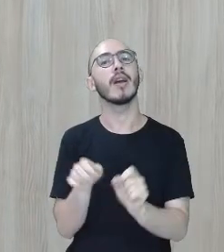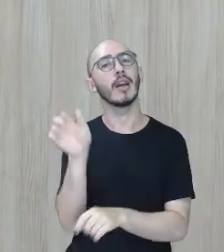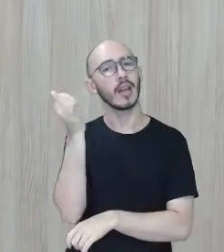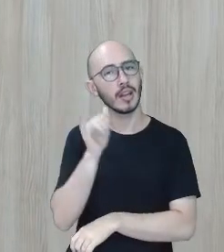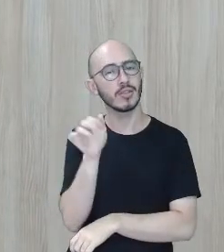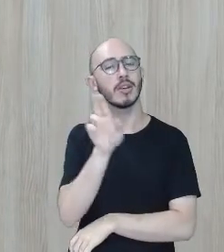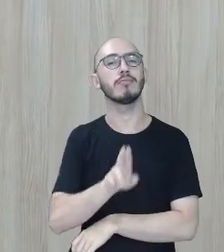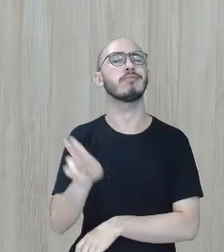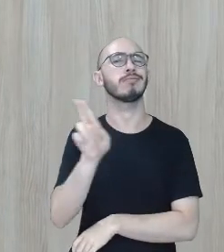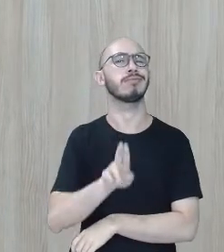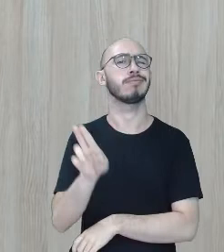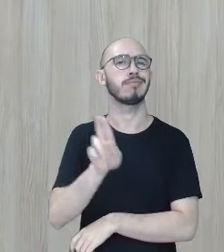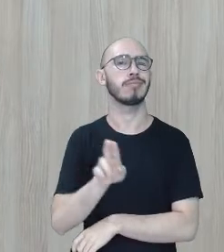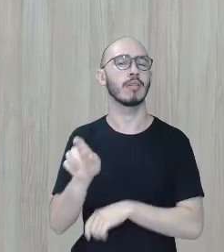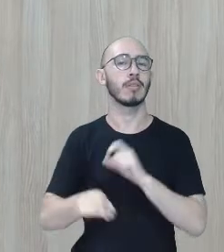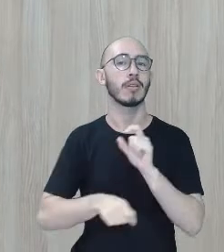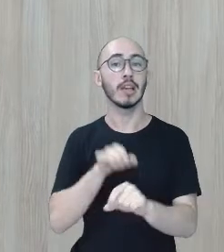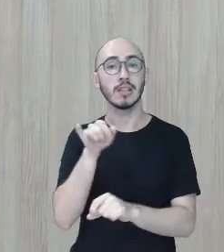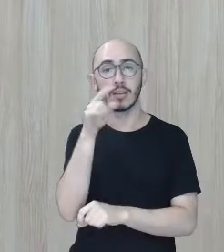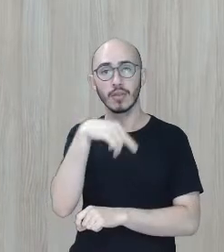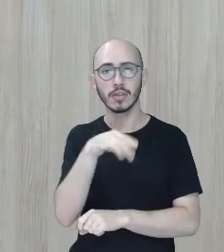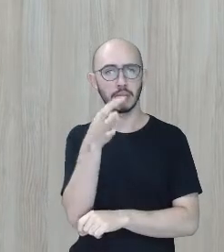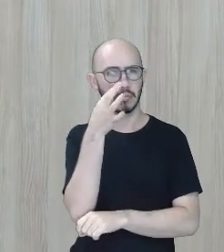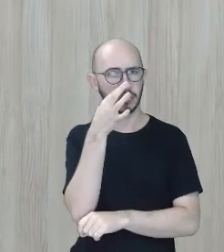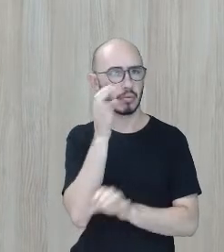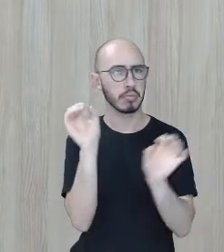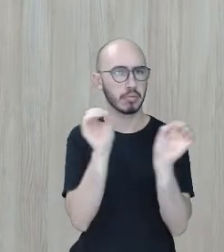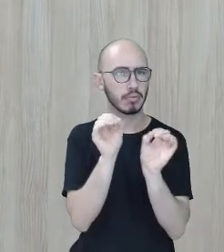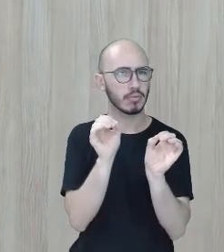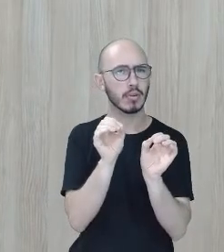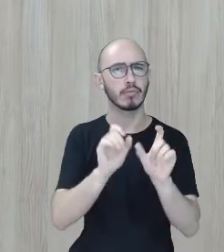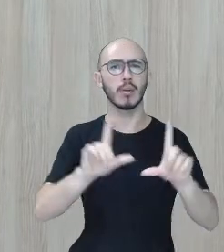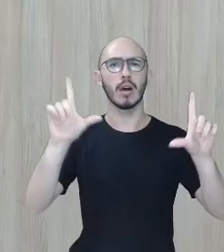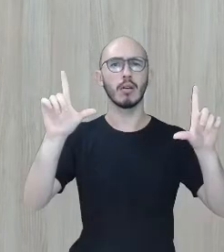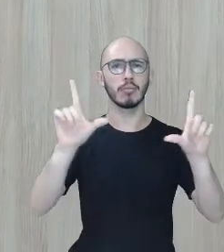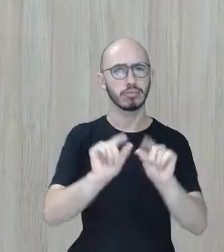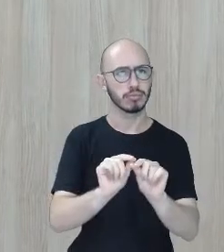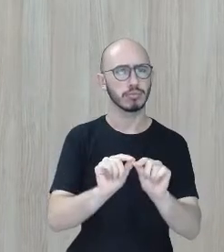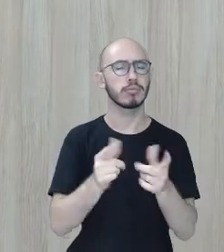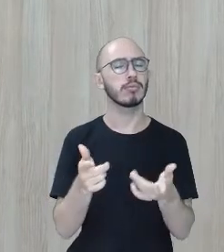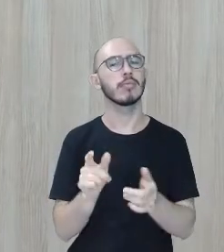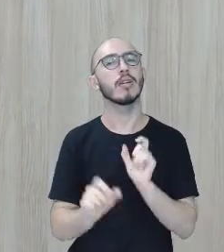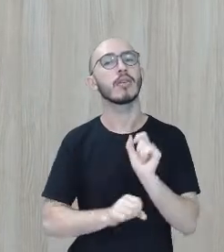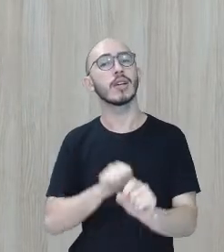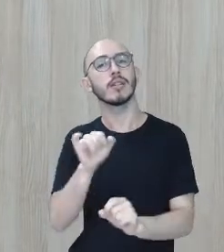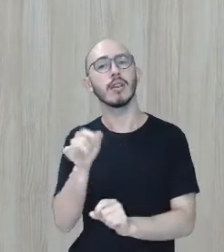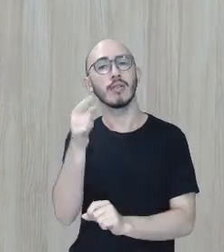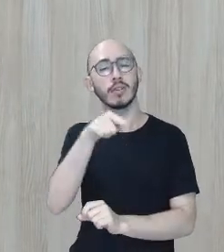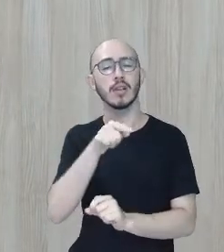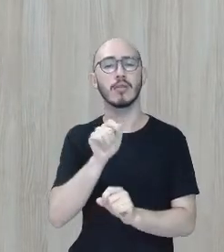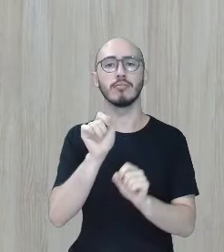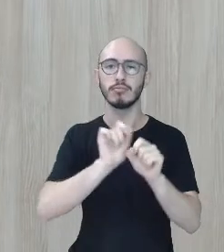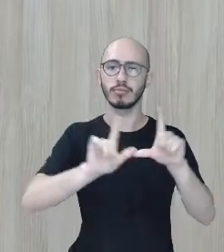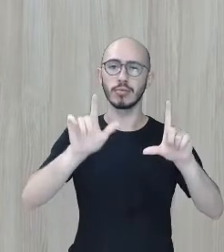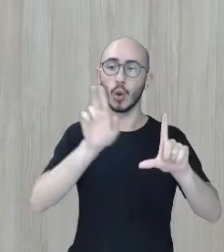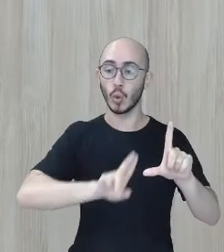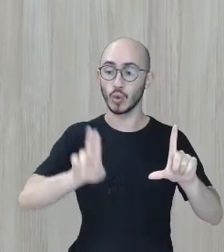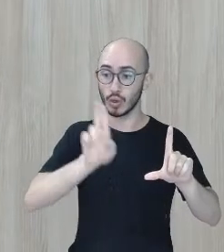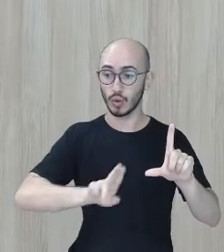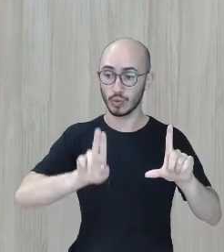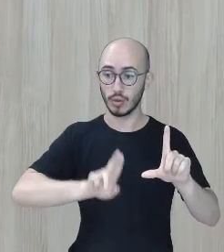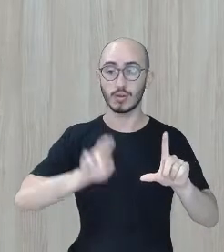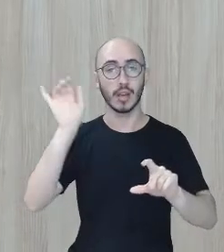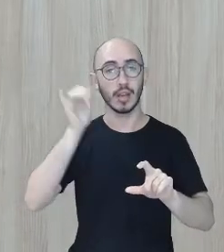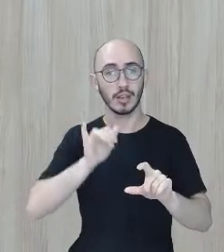consumindo energia. Então, se você não está assistindo, então desliga, porque quanto mais você consome aquela